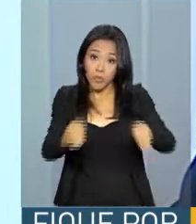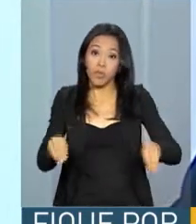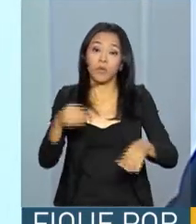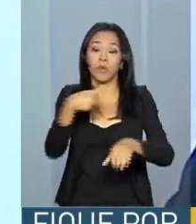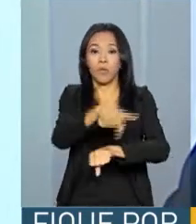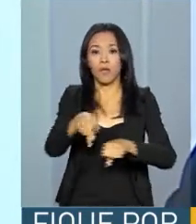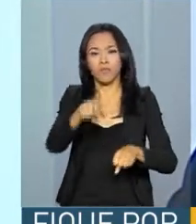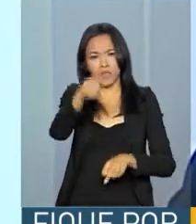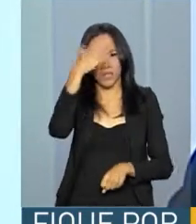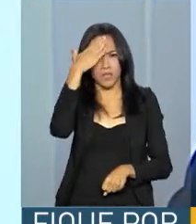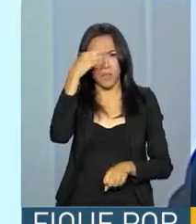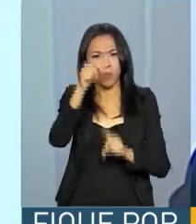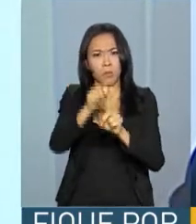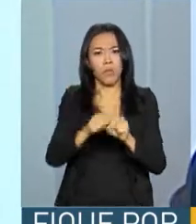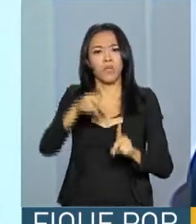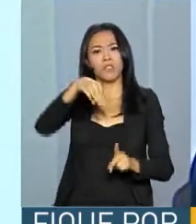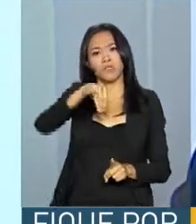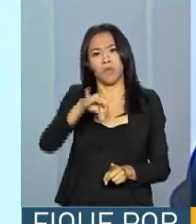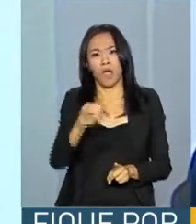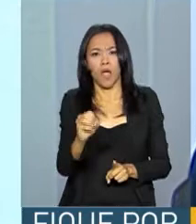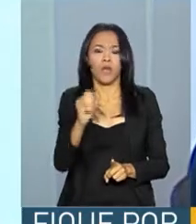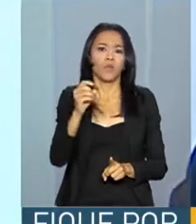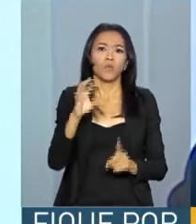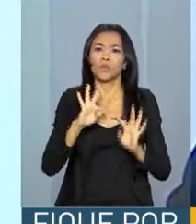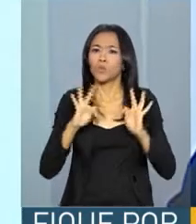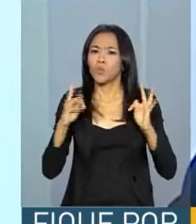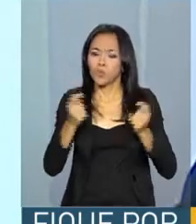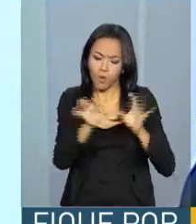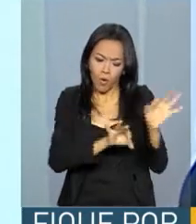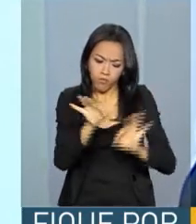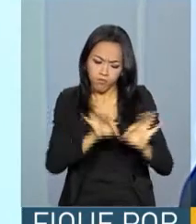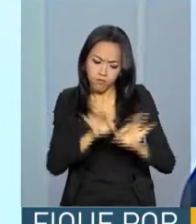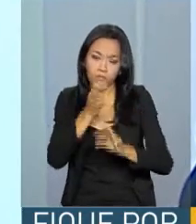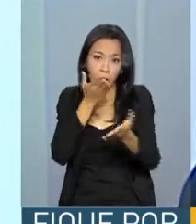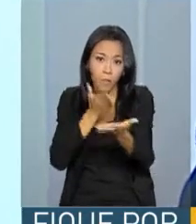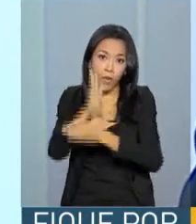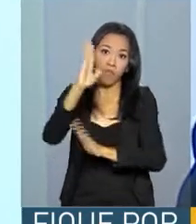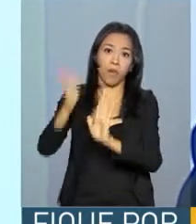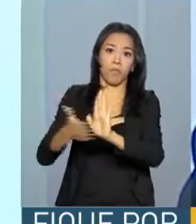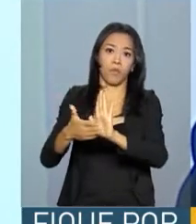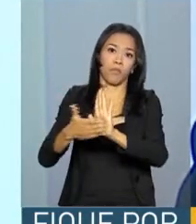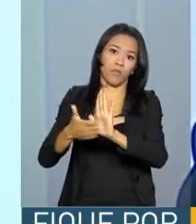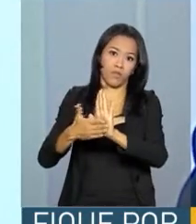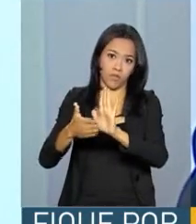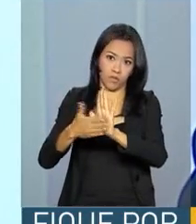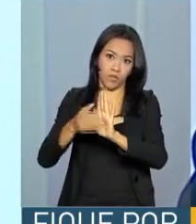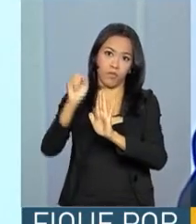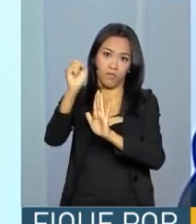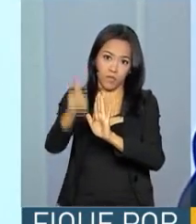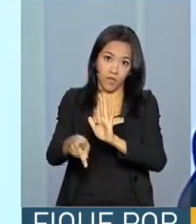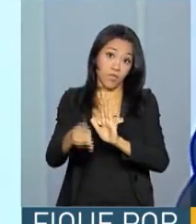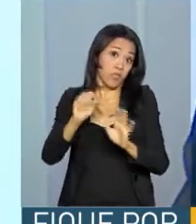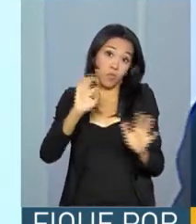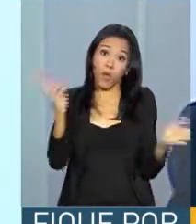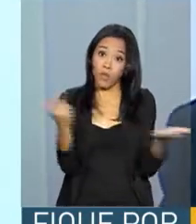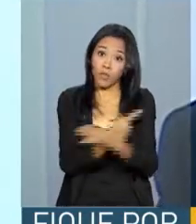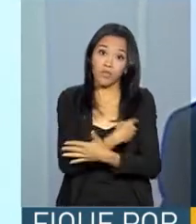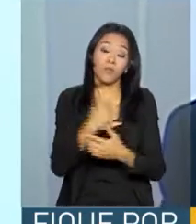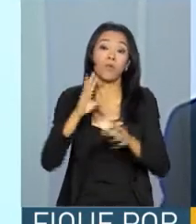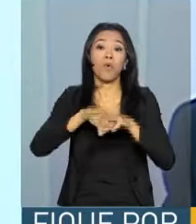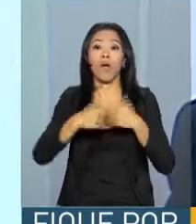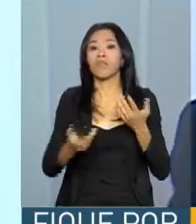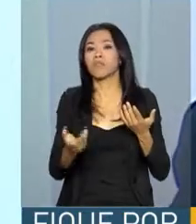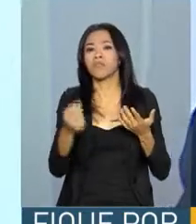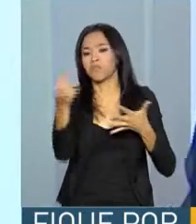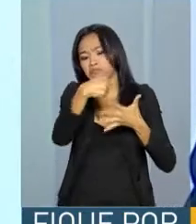que no mês de maio estava tudo ajustado para aprovar a Previdência Social e não foi possível em face daqueles fatos. Agora, também vocês